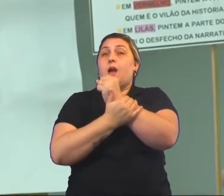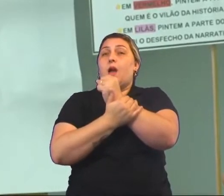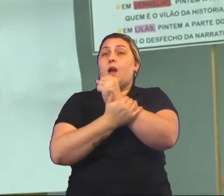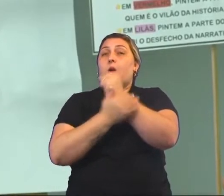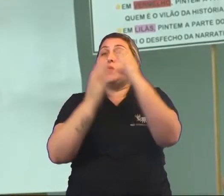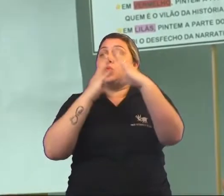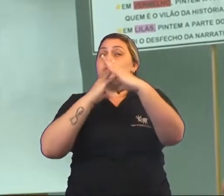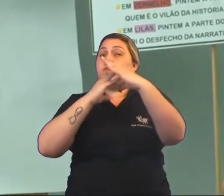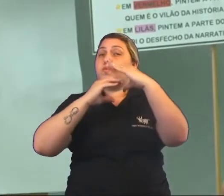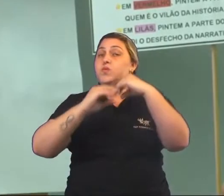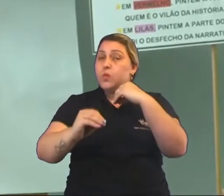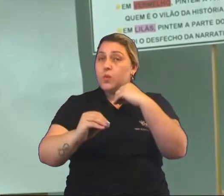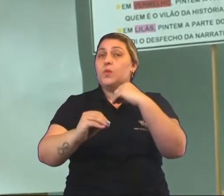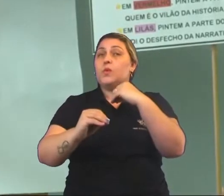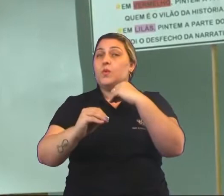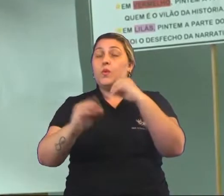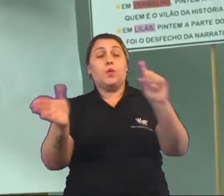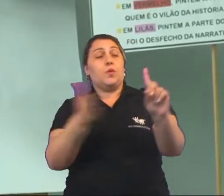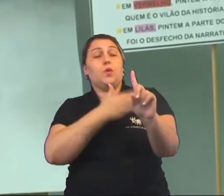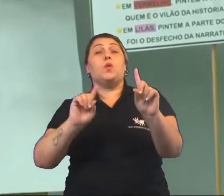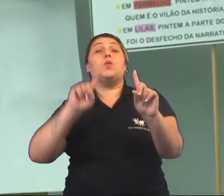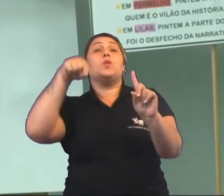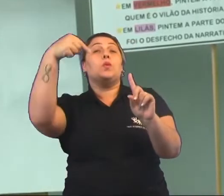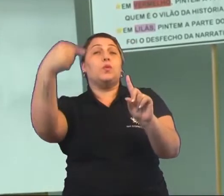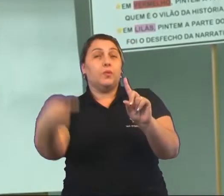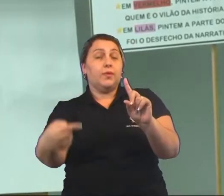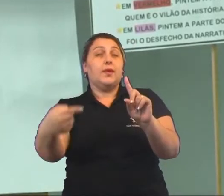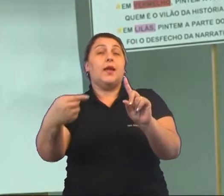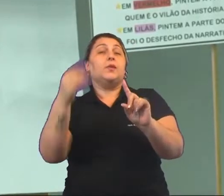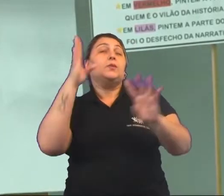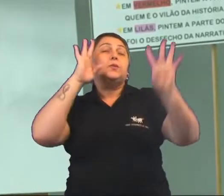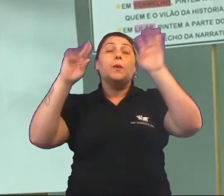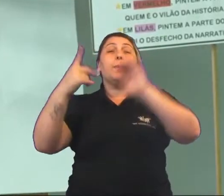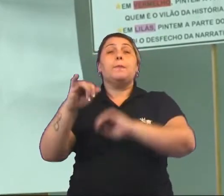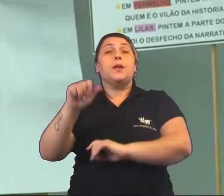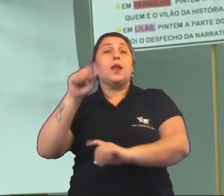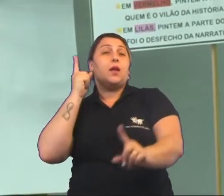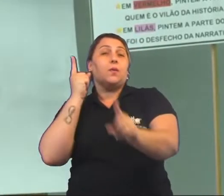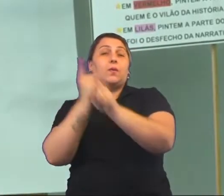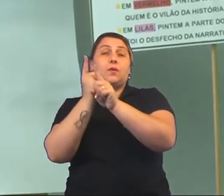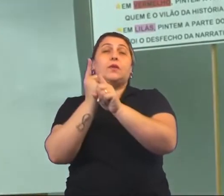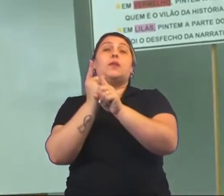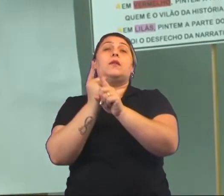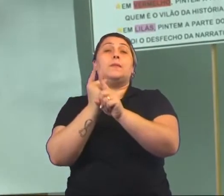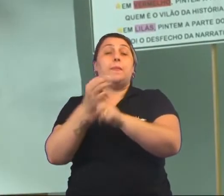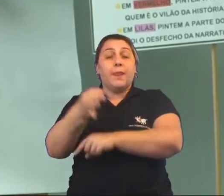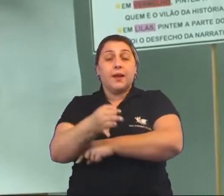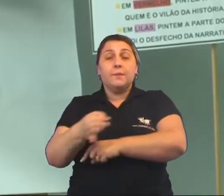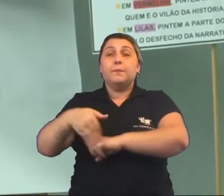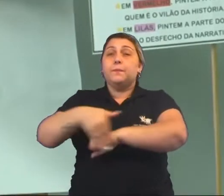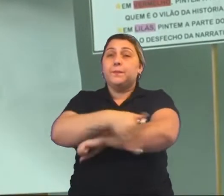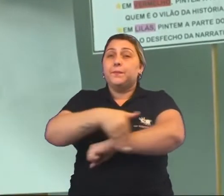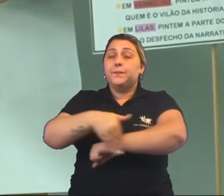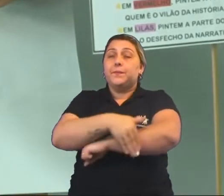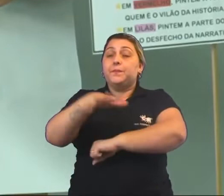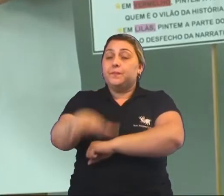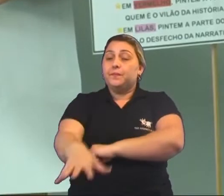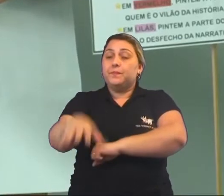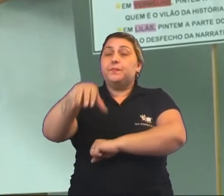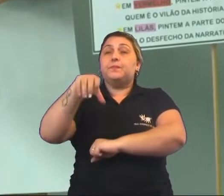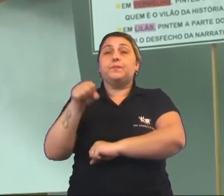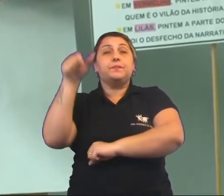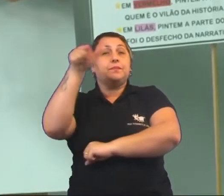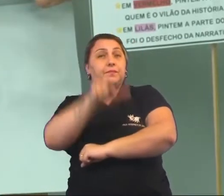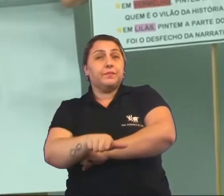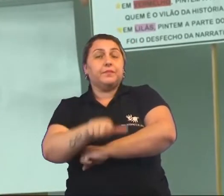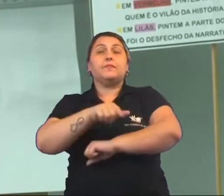de levar uns murros. No dia seguinte, Pilar tinha sonhado que encontrara a moeda na rua e a pegava de